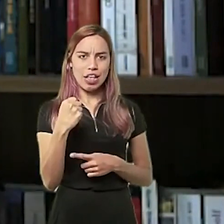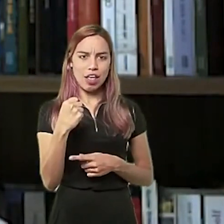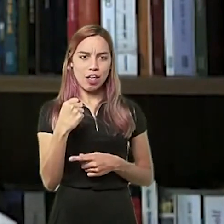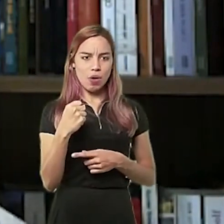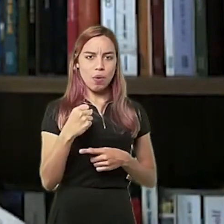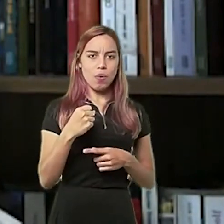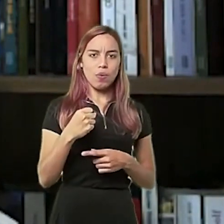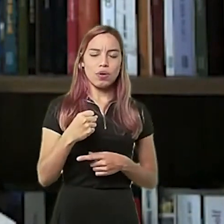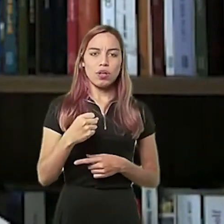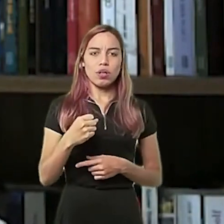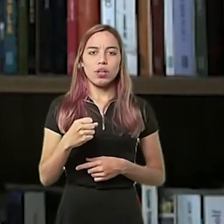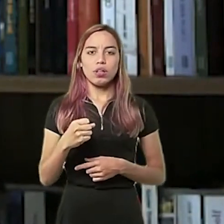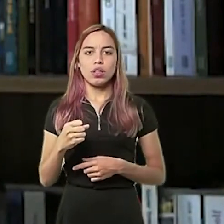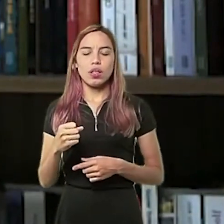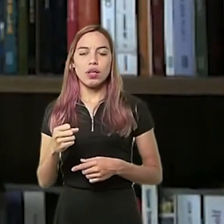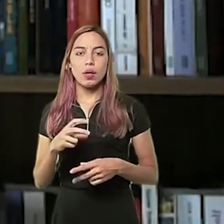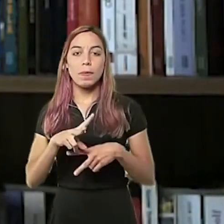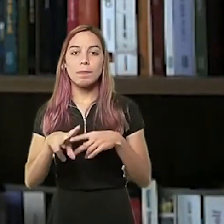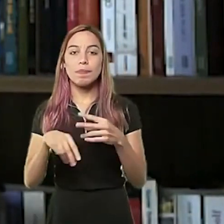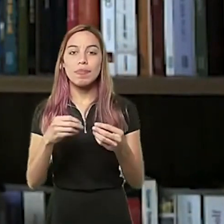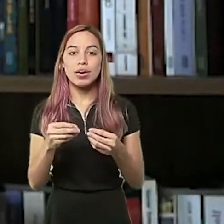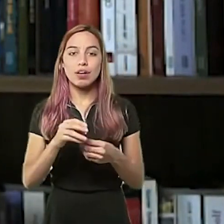acredito. Era